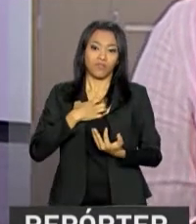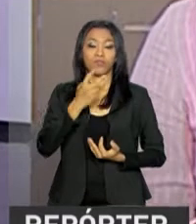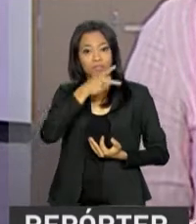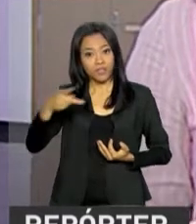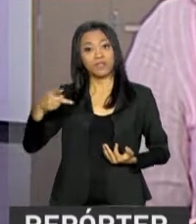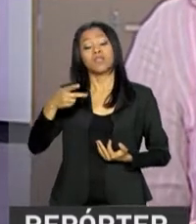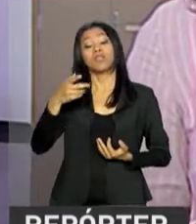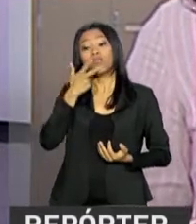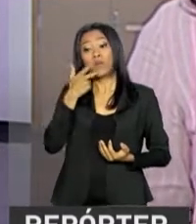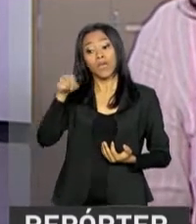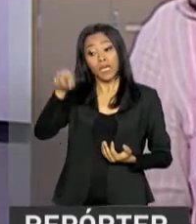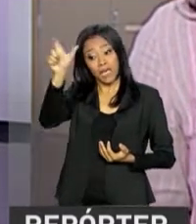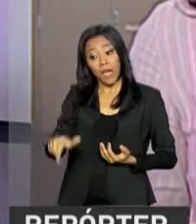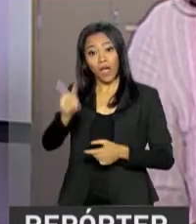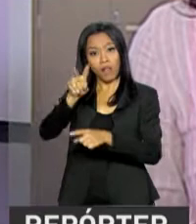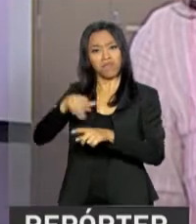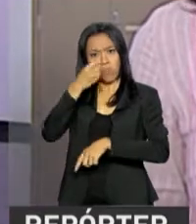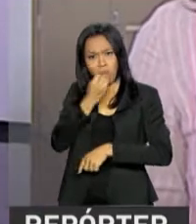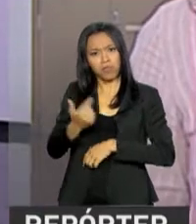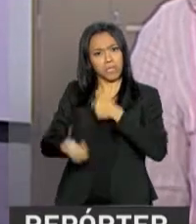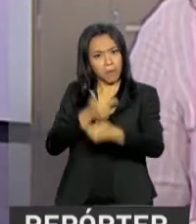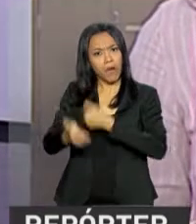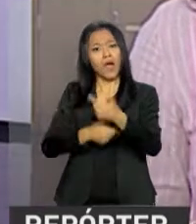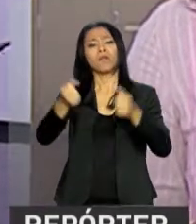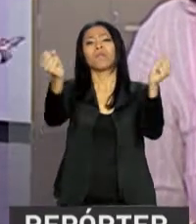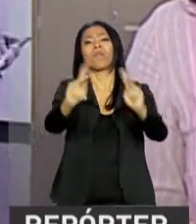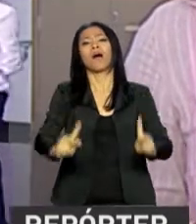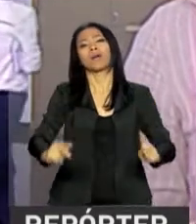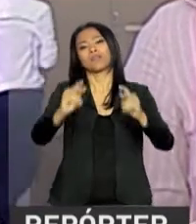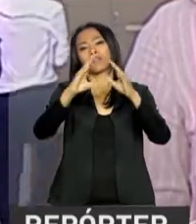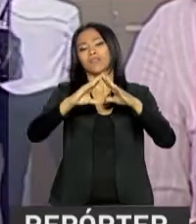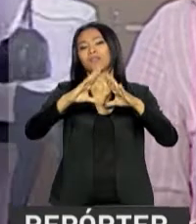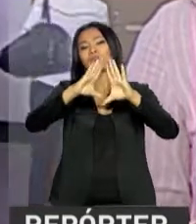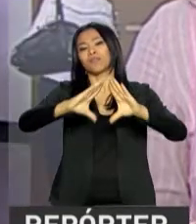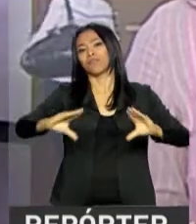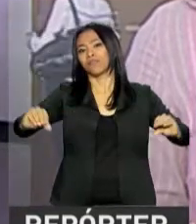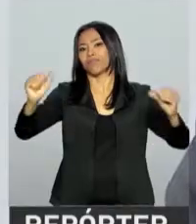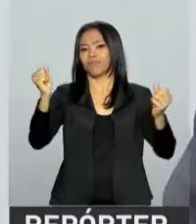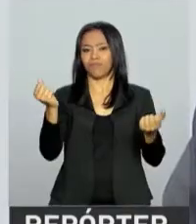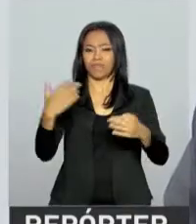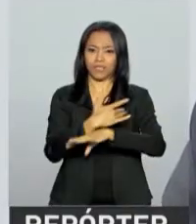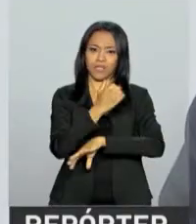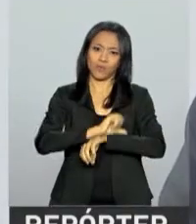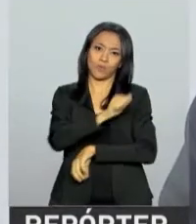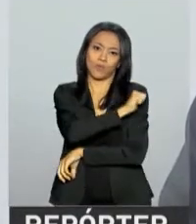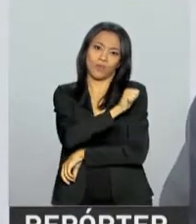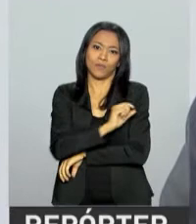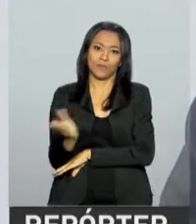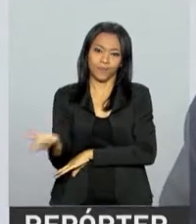a vereadora fazia um trabalho para preservar a paz e a tranquilidade na cidade do Rio de Janeiro. É um